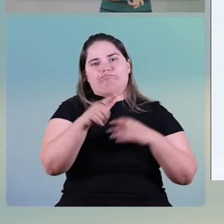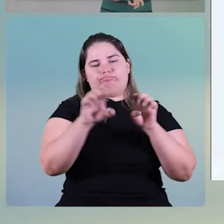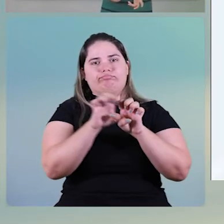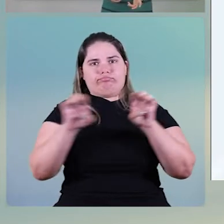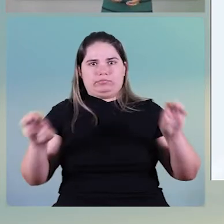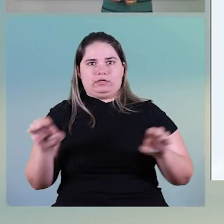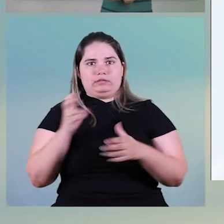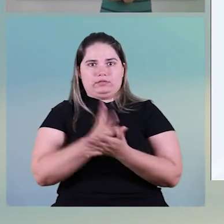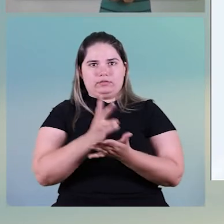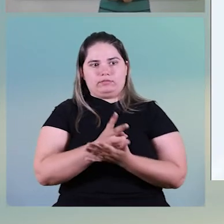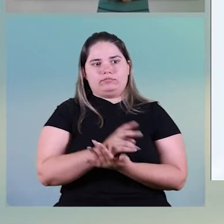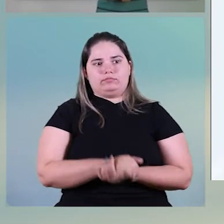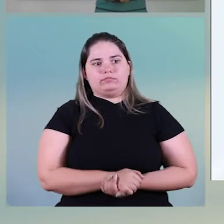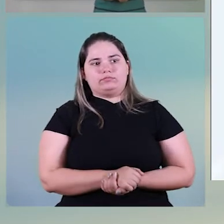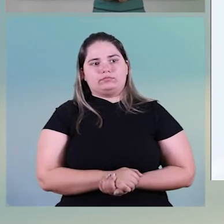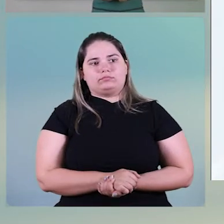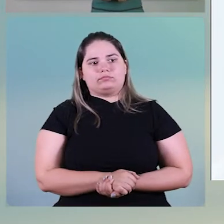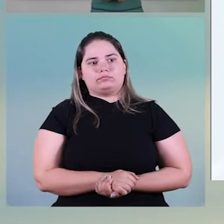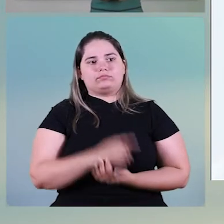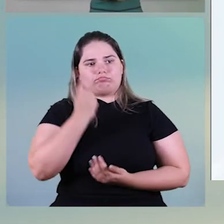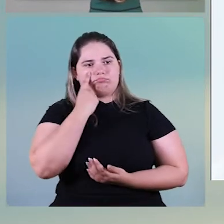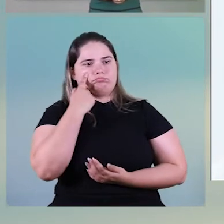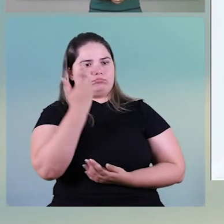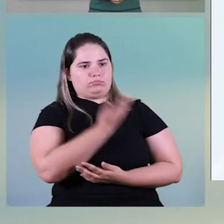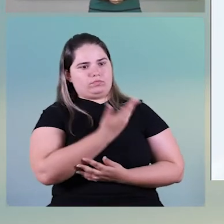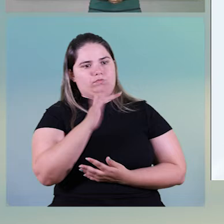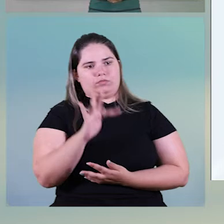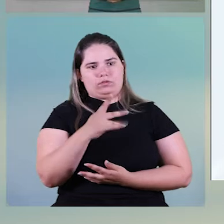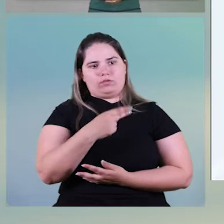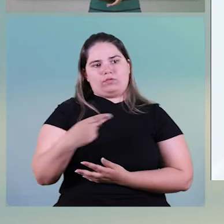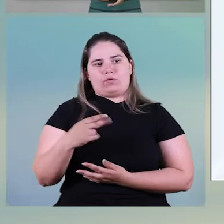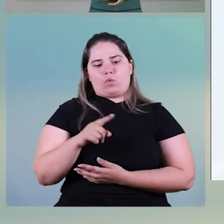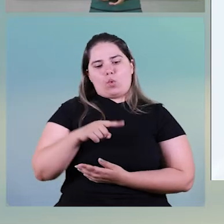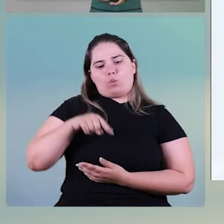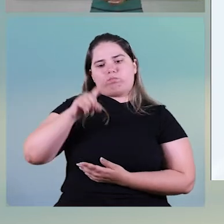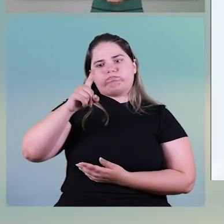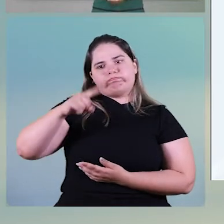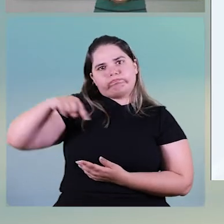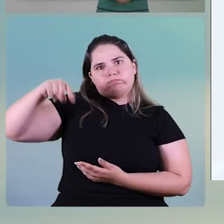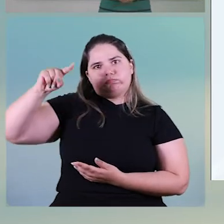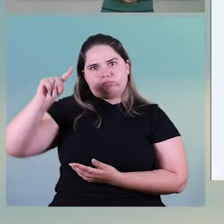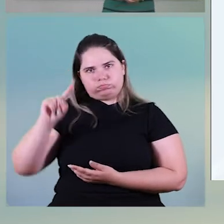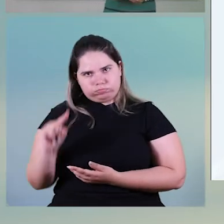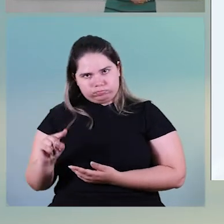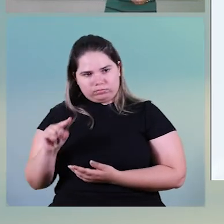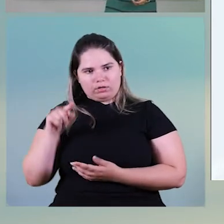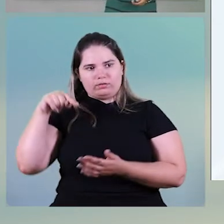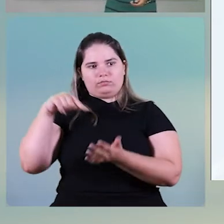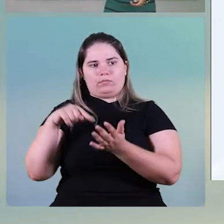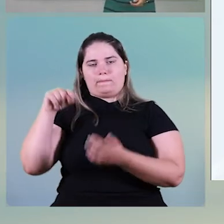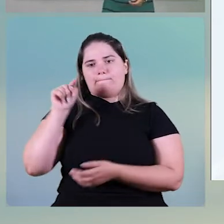Φ máximo é igual a μ estático vezes a força normal. Lembrar que é